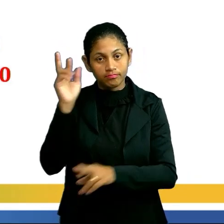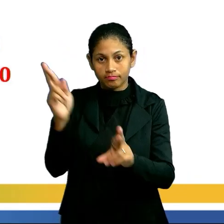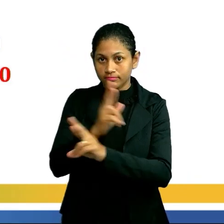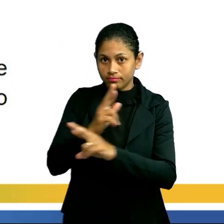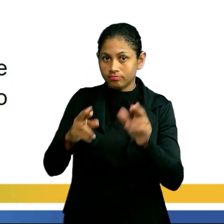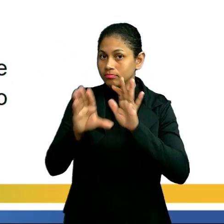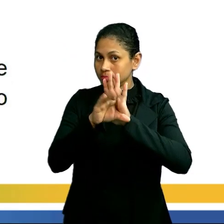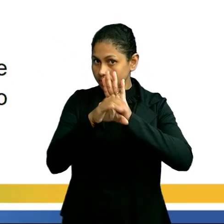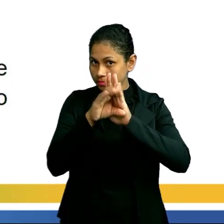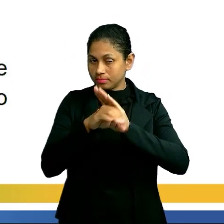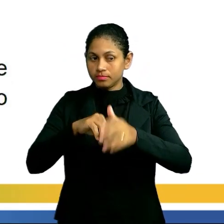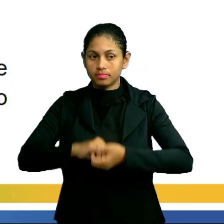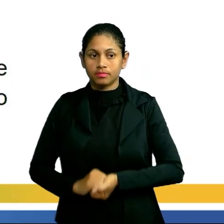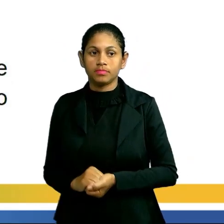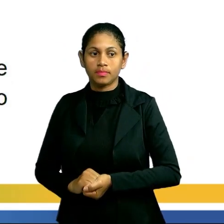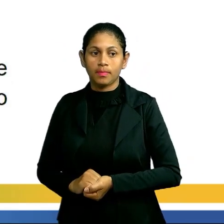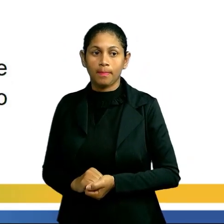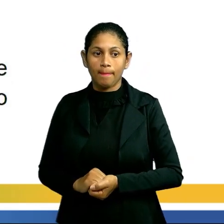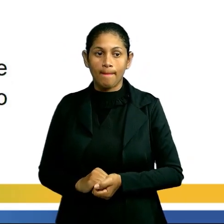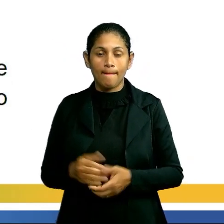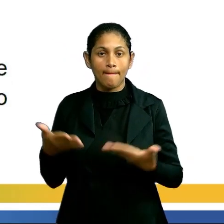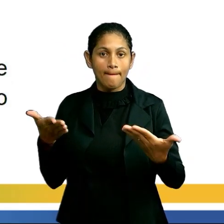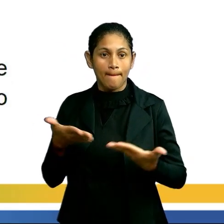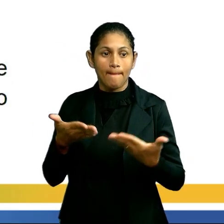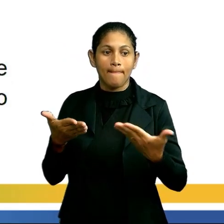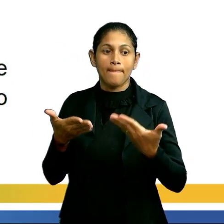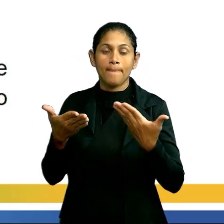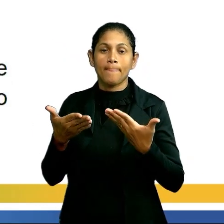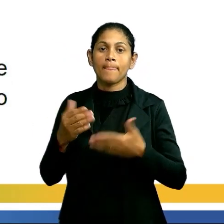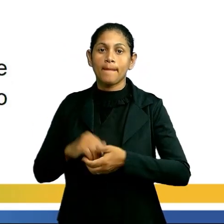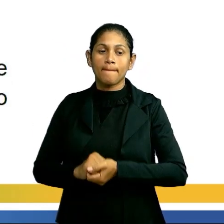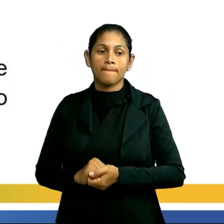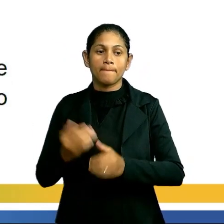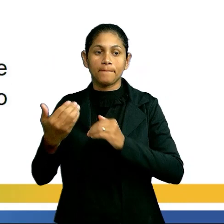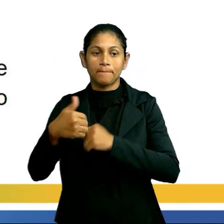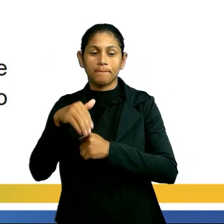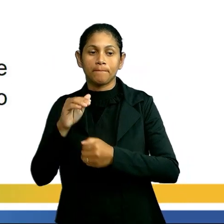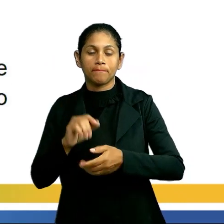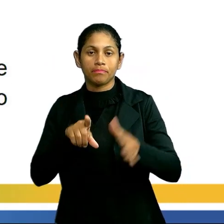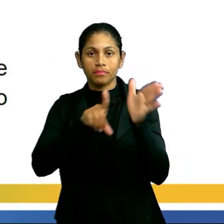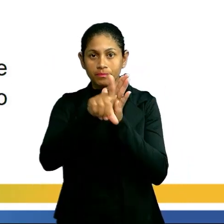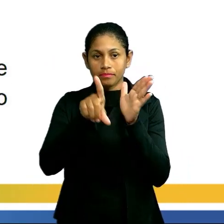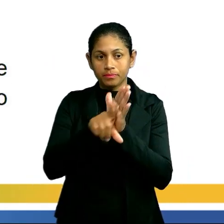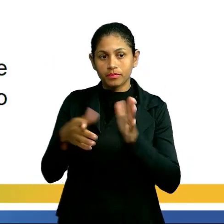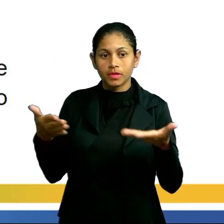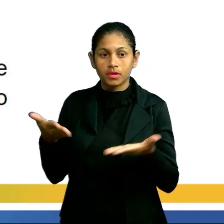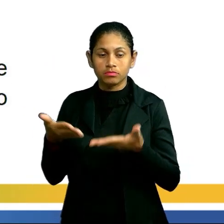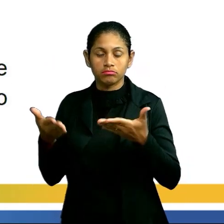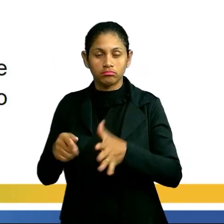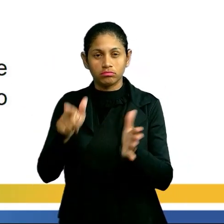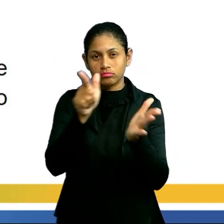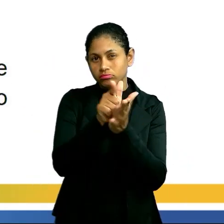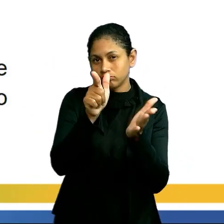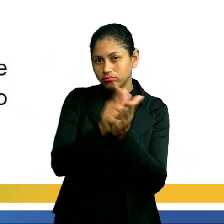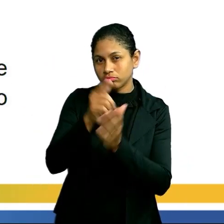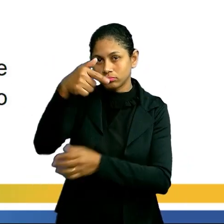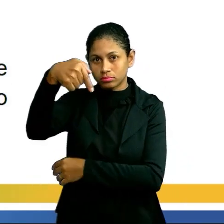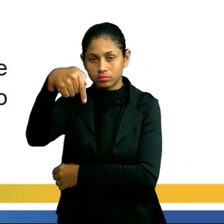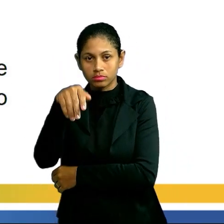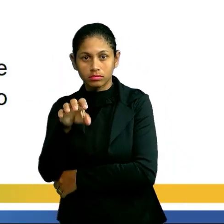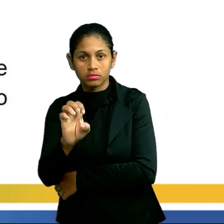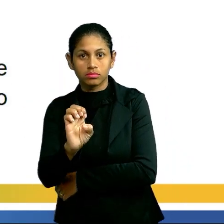assunto. Agora resolvemos mais uma questão, ainda do livro Resolver Enem, agora na página 72,